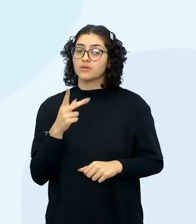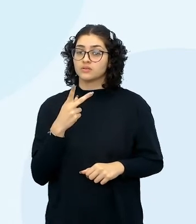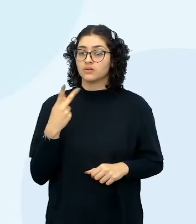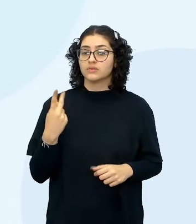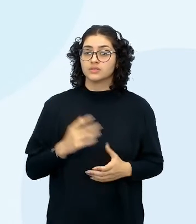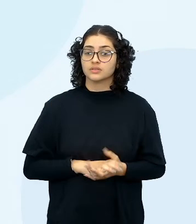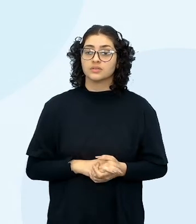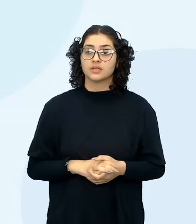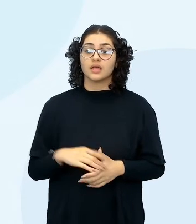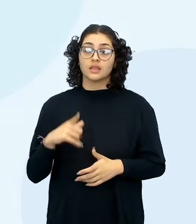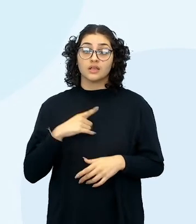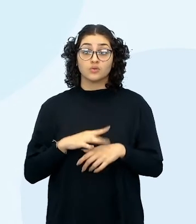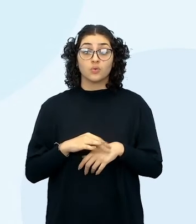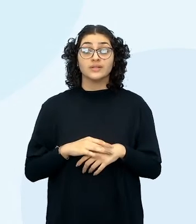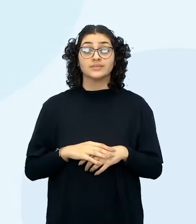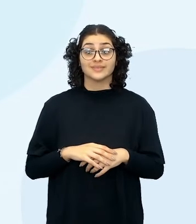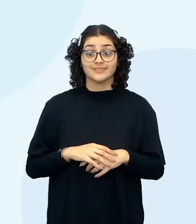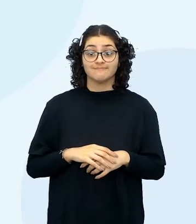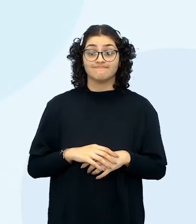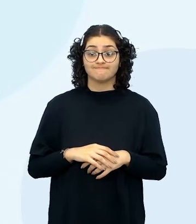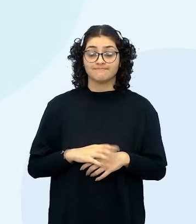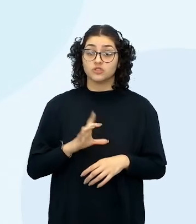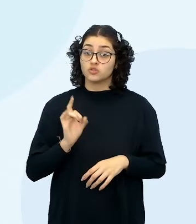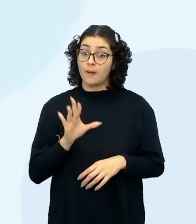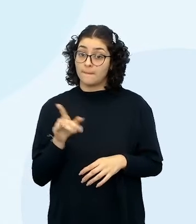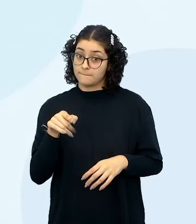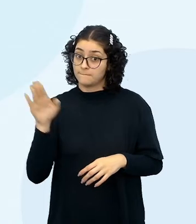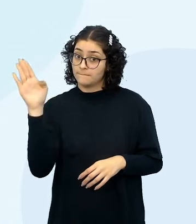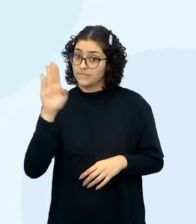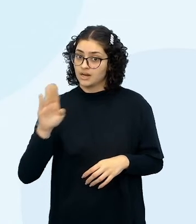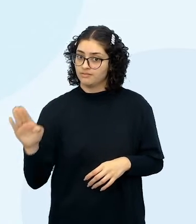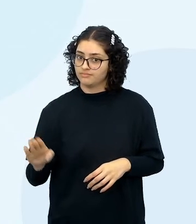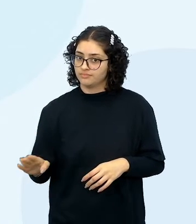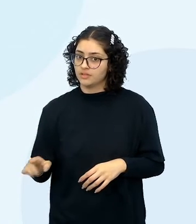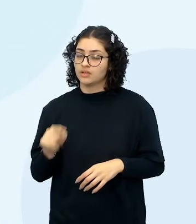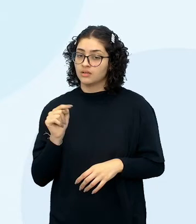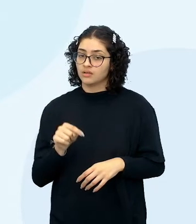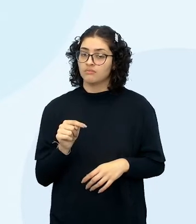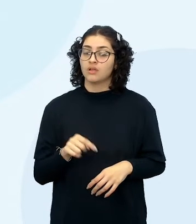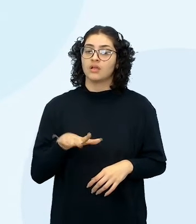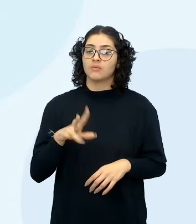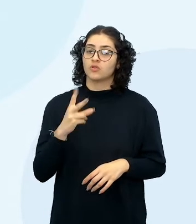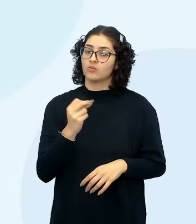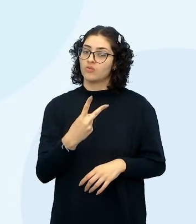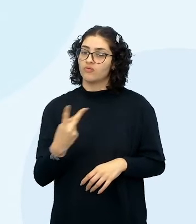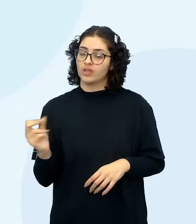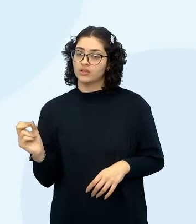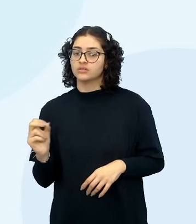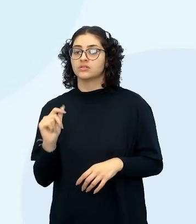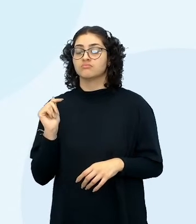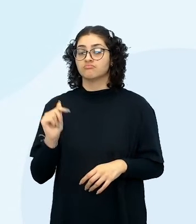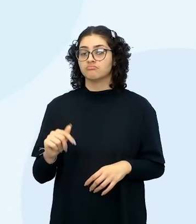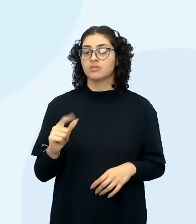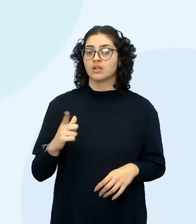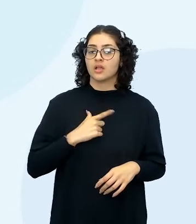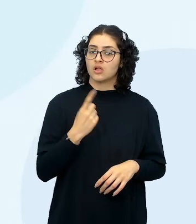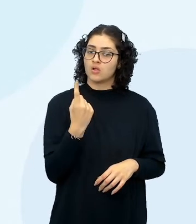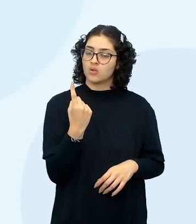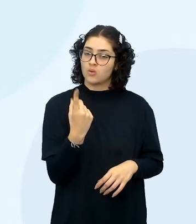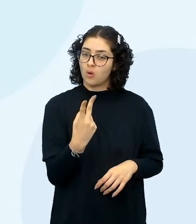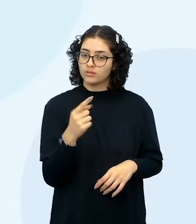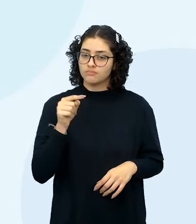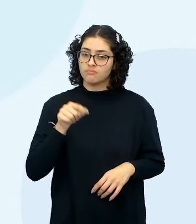pessoas com a doença. Só aqui no Brasil, isso são dados de 2020, a gente tem